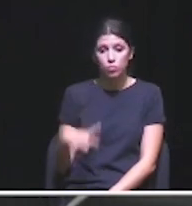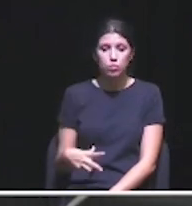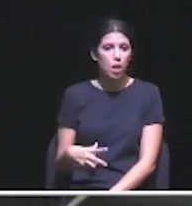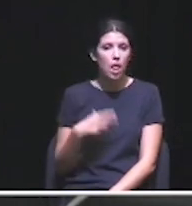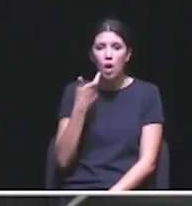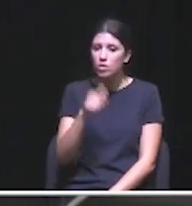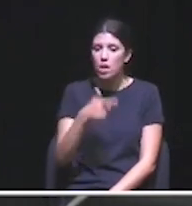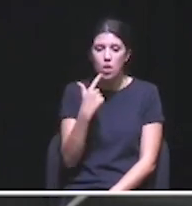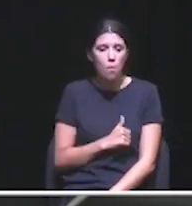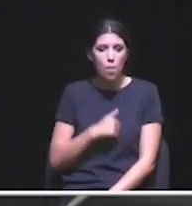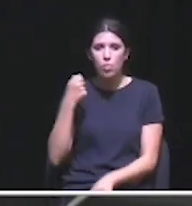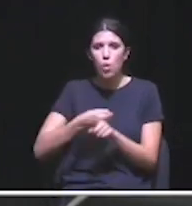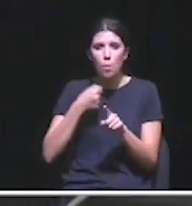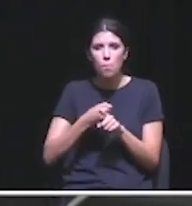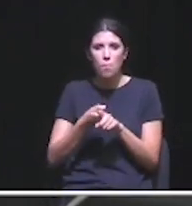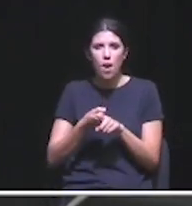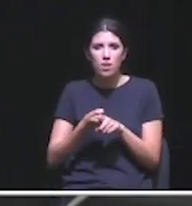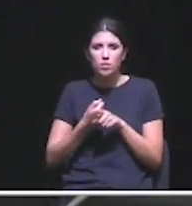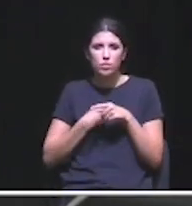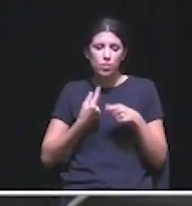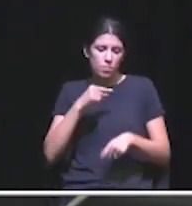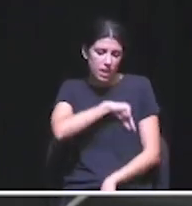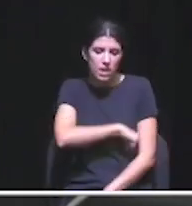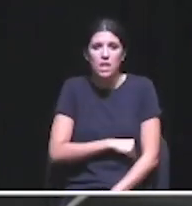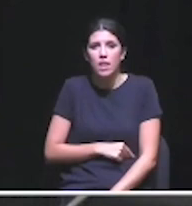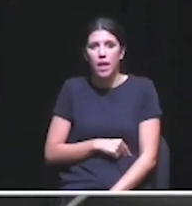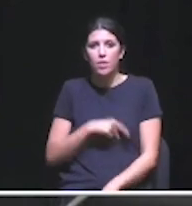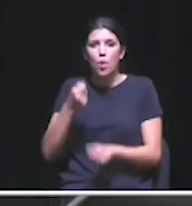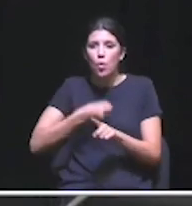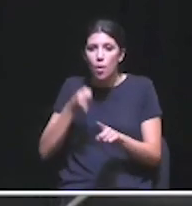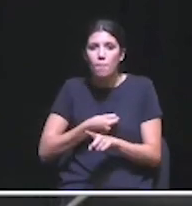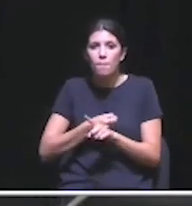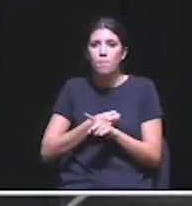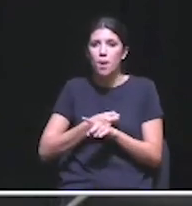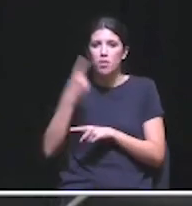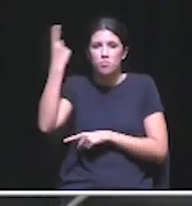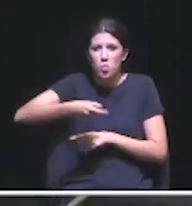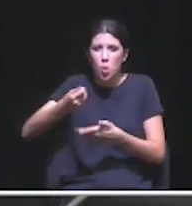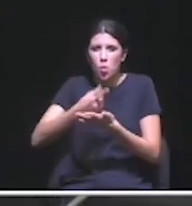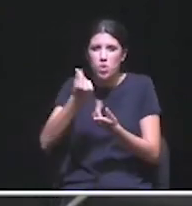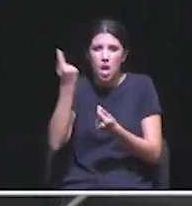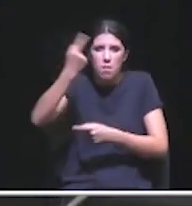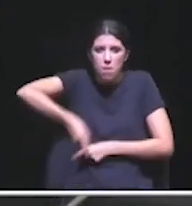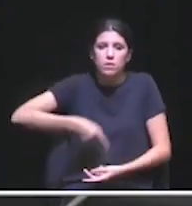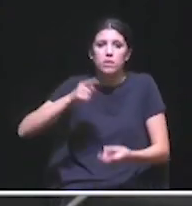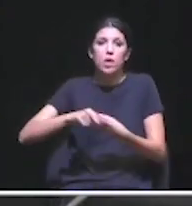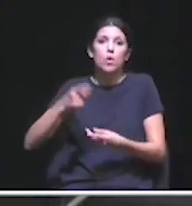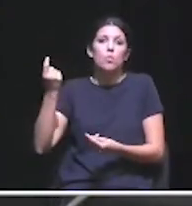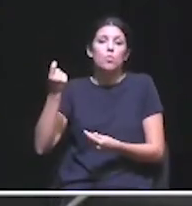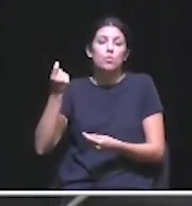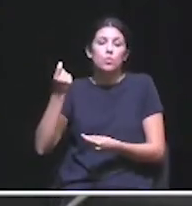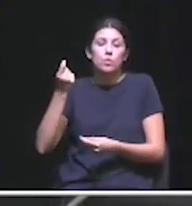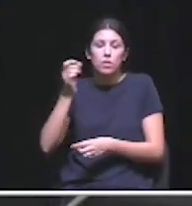Combate à precariedade. O foco na construção da paz na Europa e em todo o mundo. O combate ao imperialismo. O aprofundamento da democracia à escala